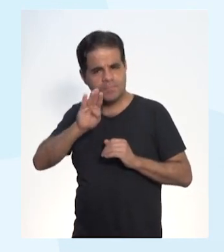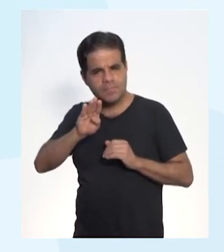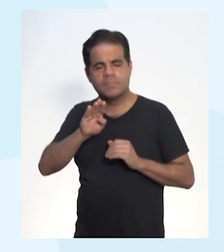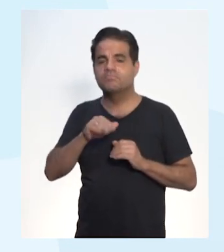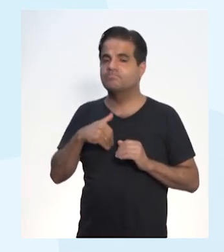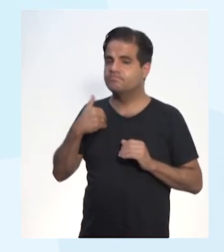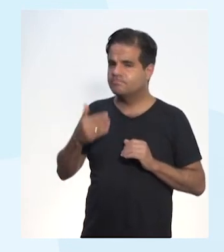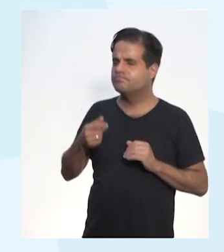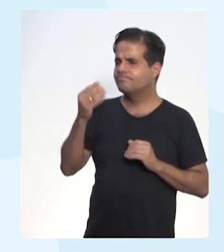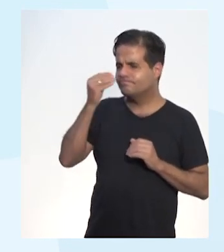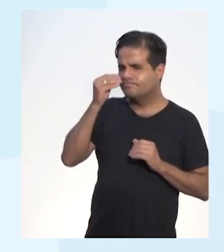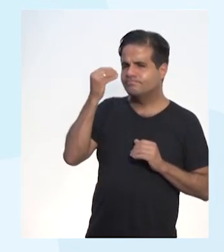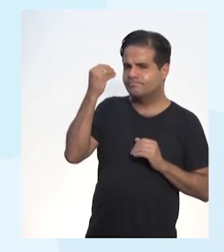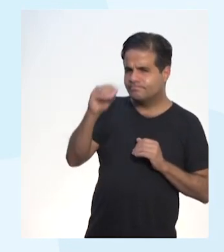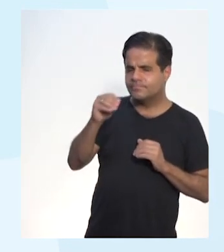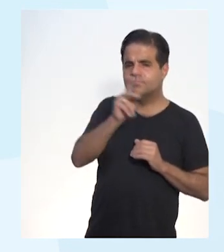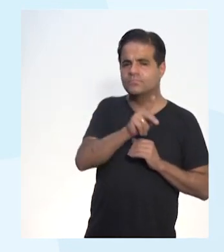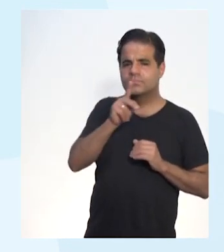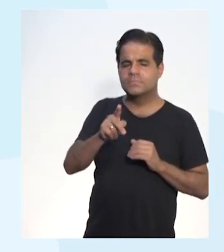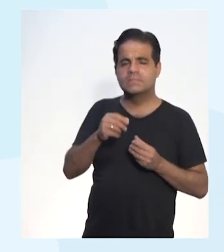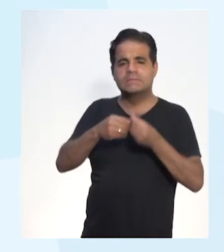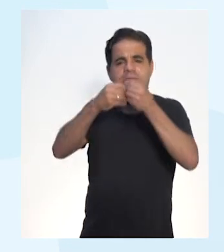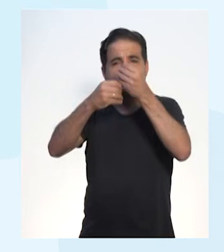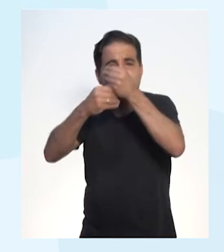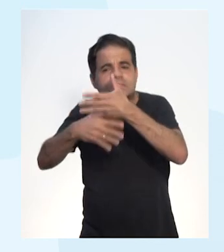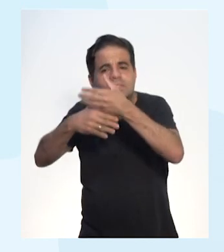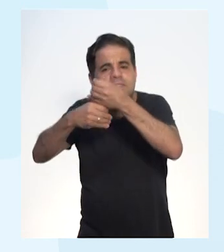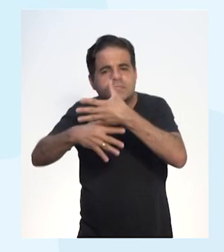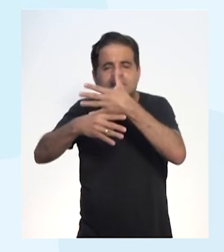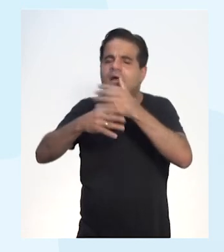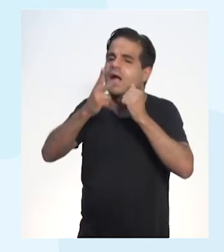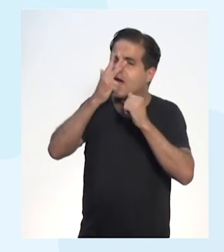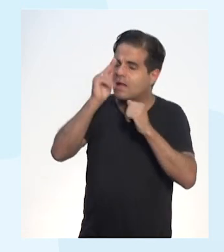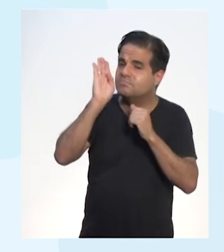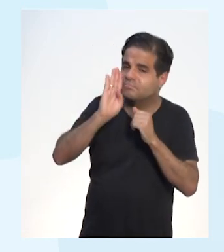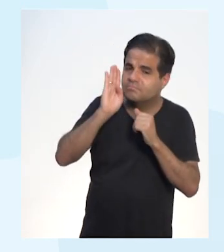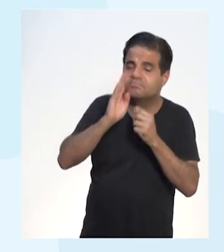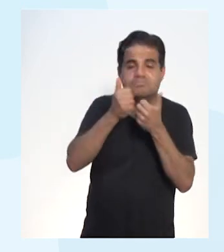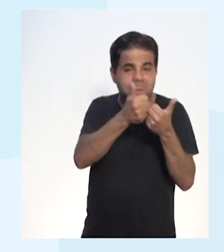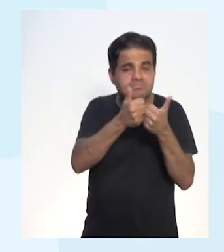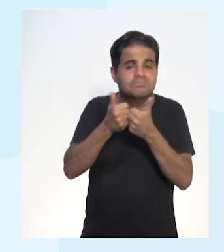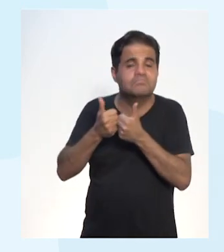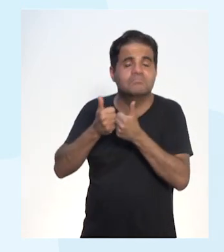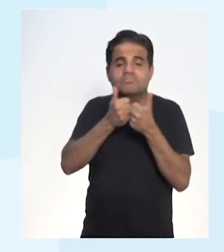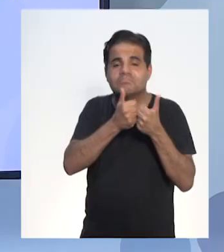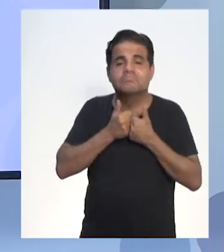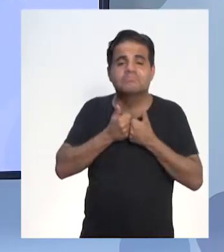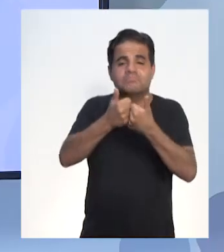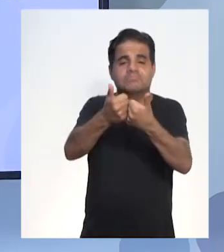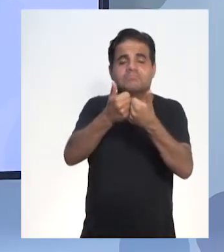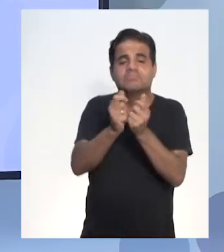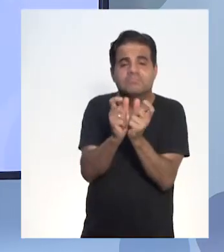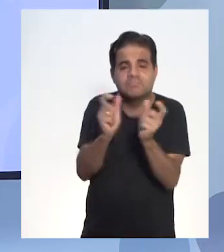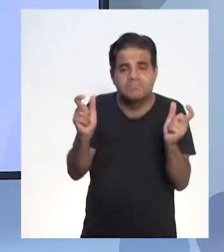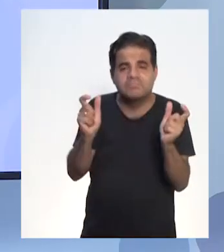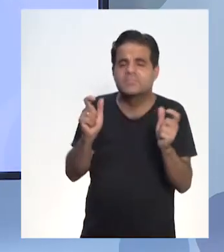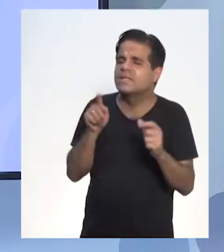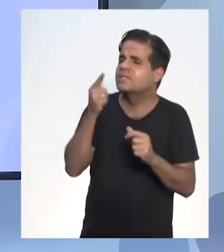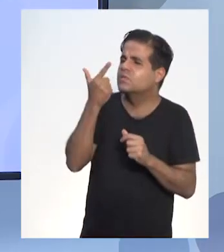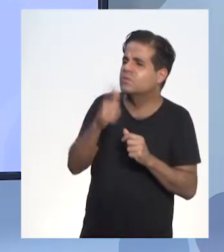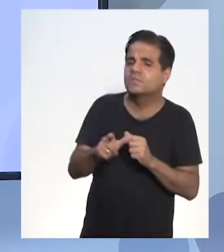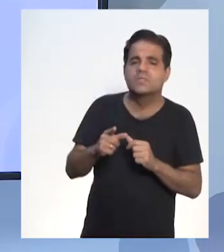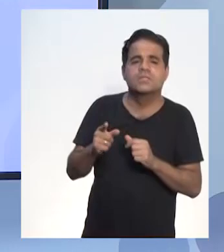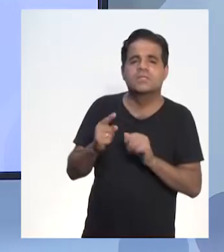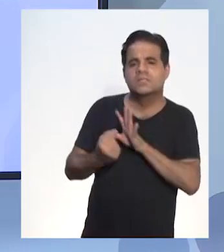Bom, Gilmar, vamos deixar os professores colocar uma dica aí no chat. Acho que vai ser melhor, né? Foi bacana, não? Foi. Usando minha frase? Aqui nessa outra